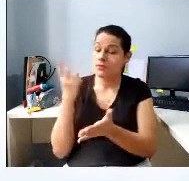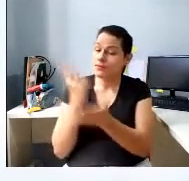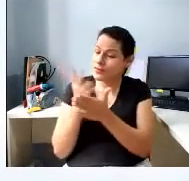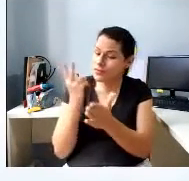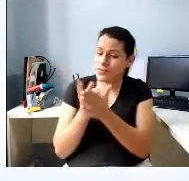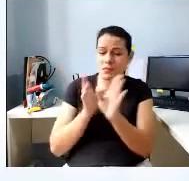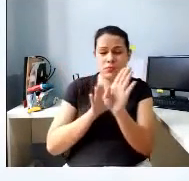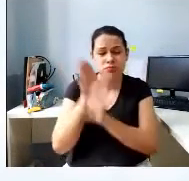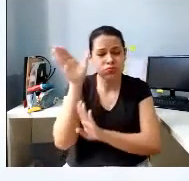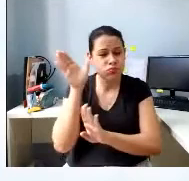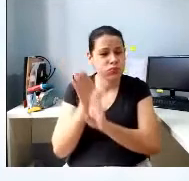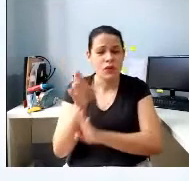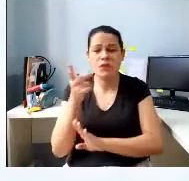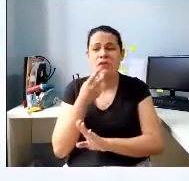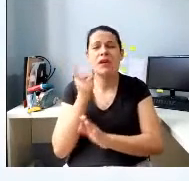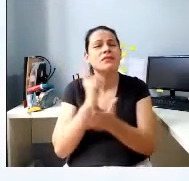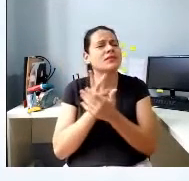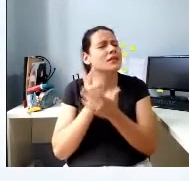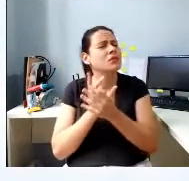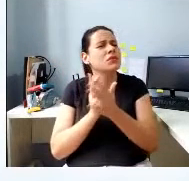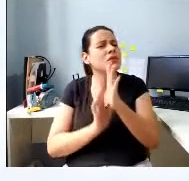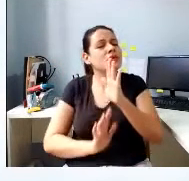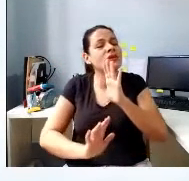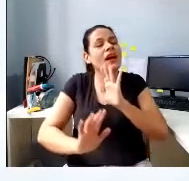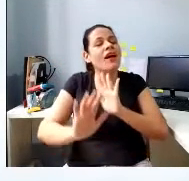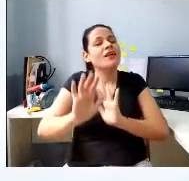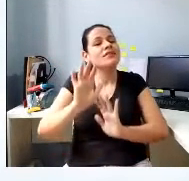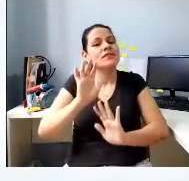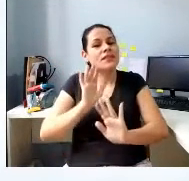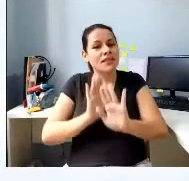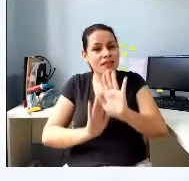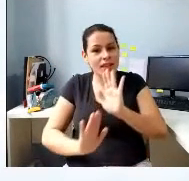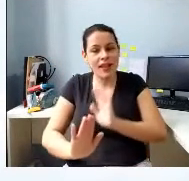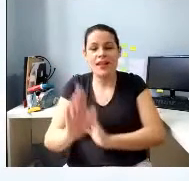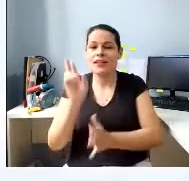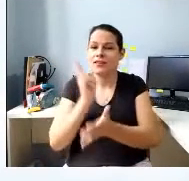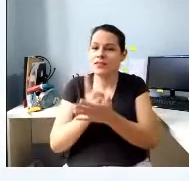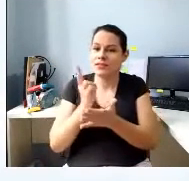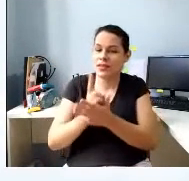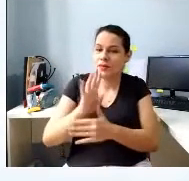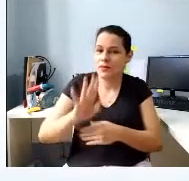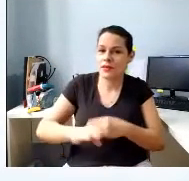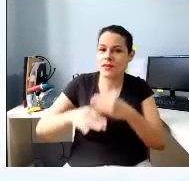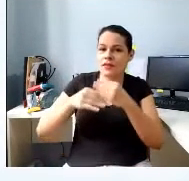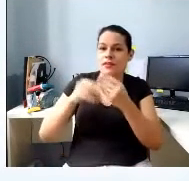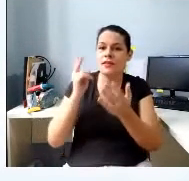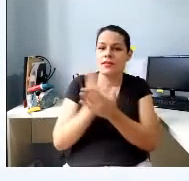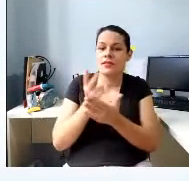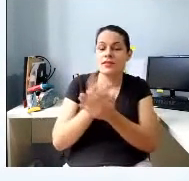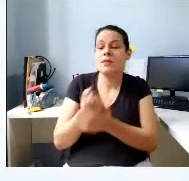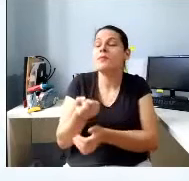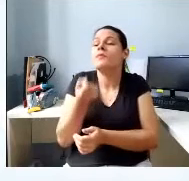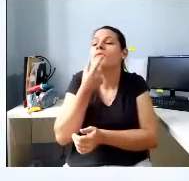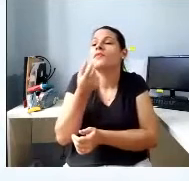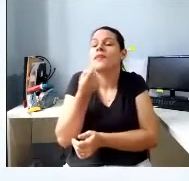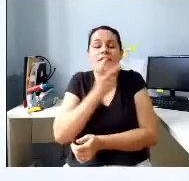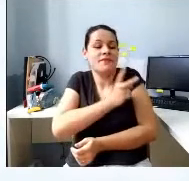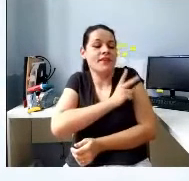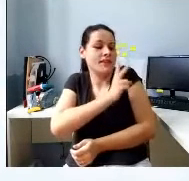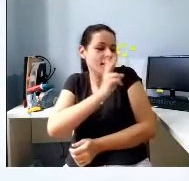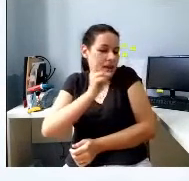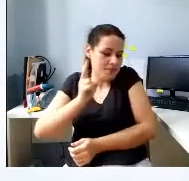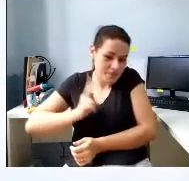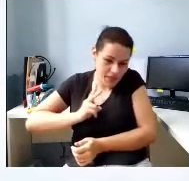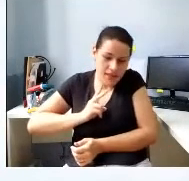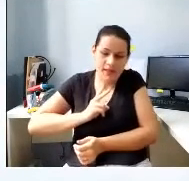mais do que cautela e caldo de galinha, eu recomendo vitaminas, suplemento vitamínico para o